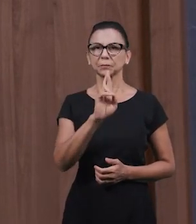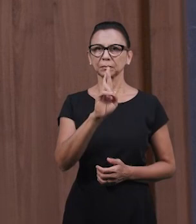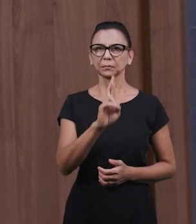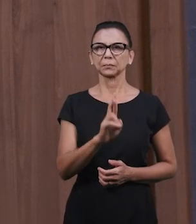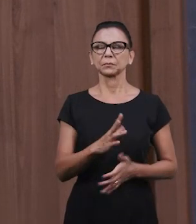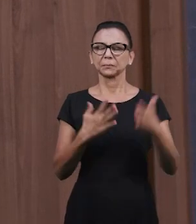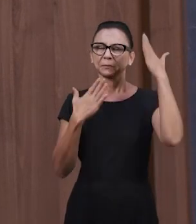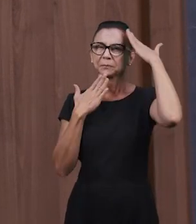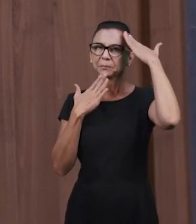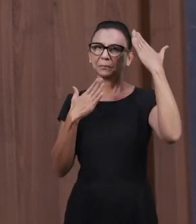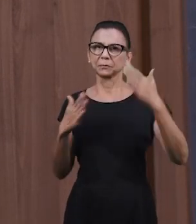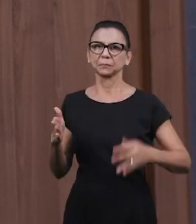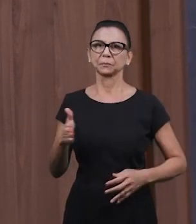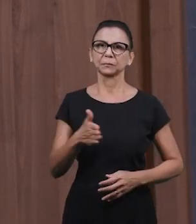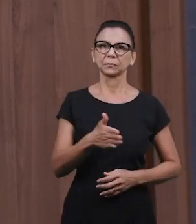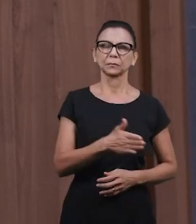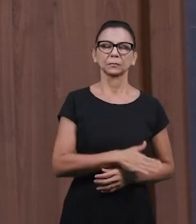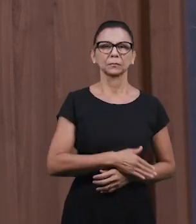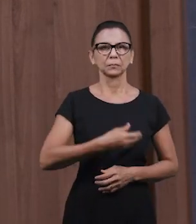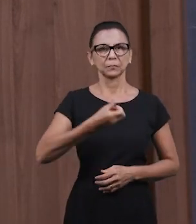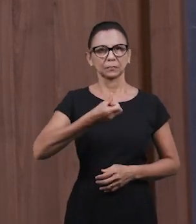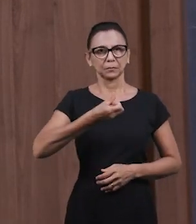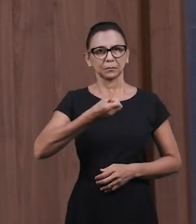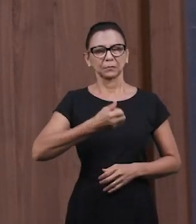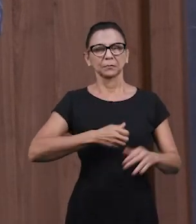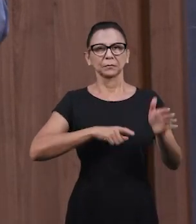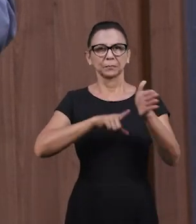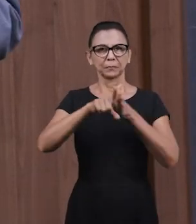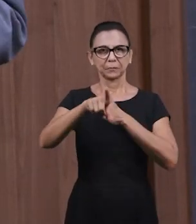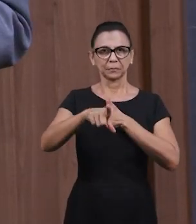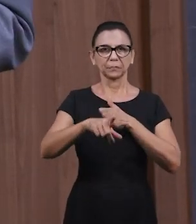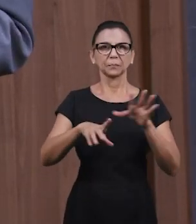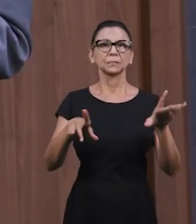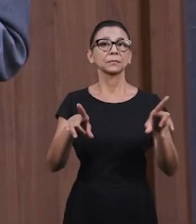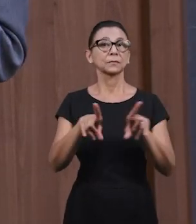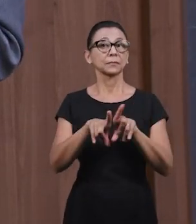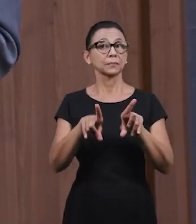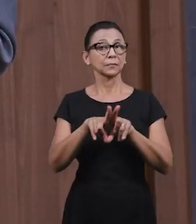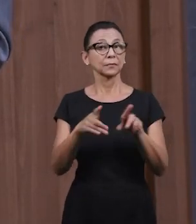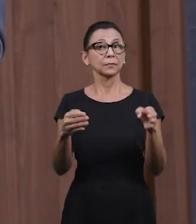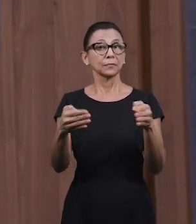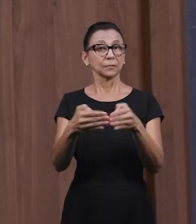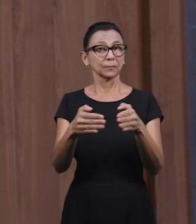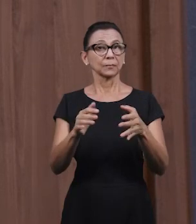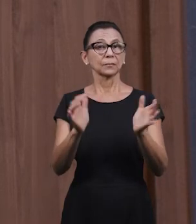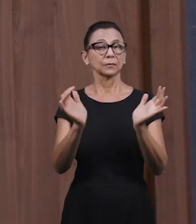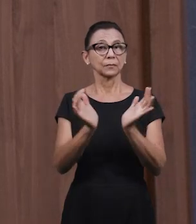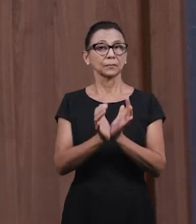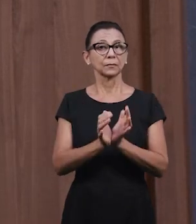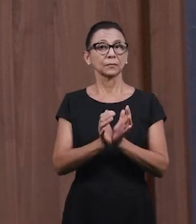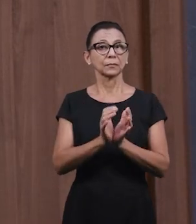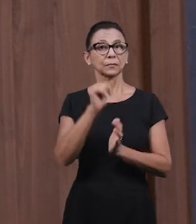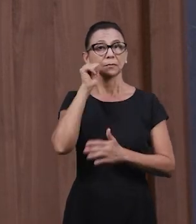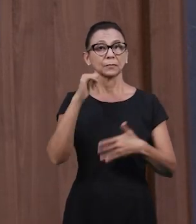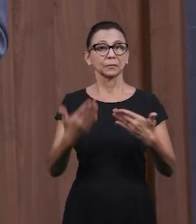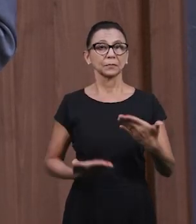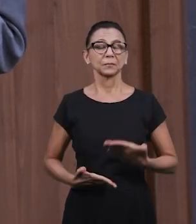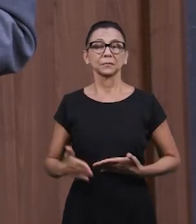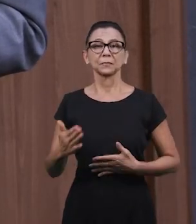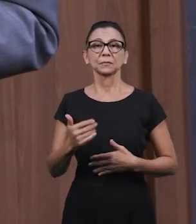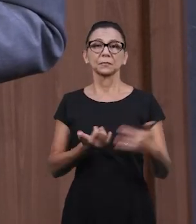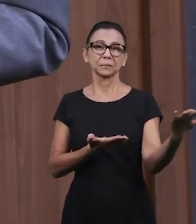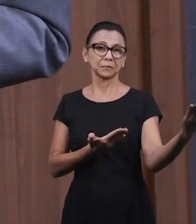Muito obrigado. Passaremos agora então para a nossa sexta pergunta, também destinada a senhoras, jovens e